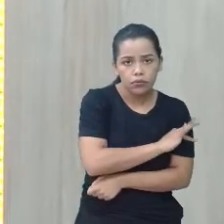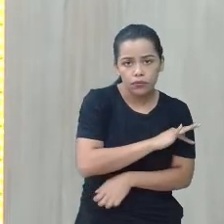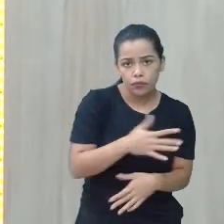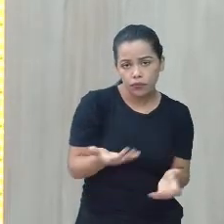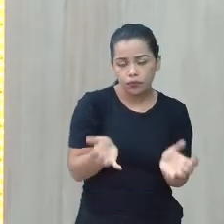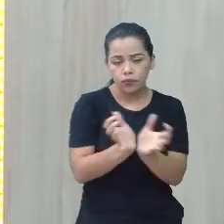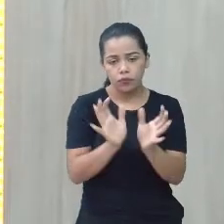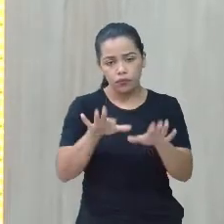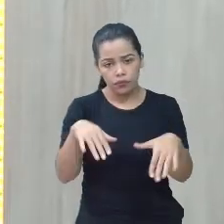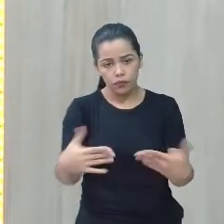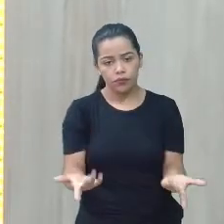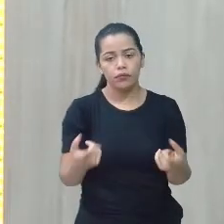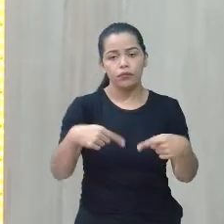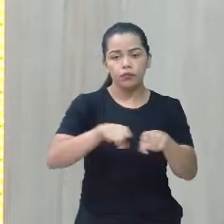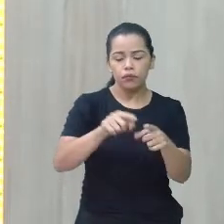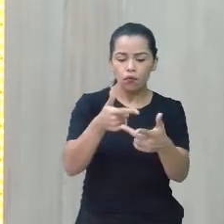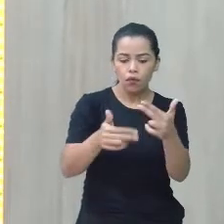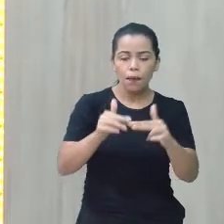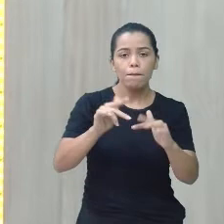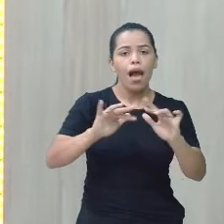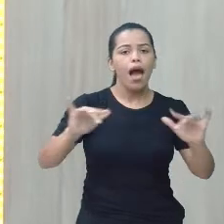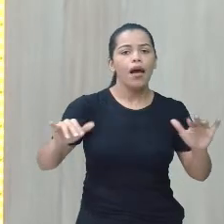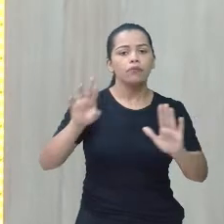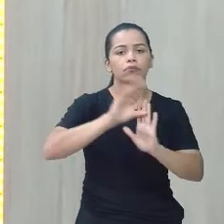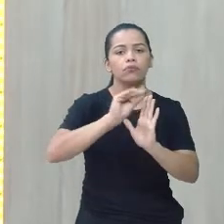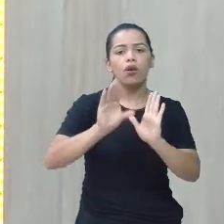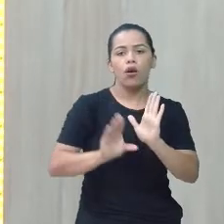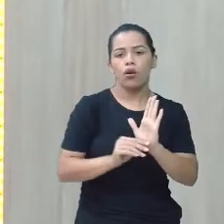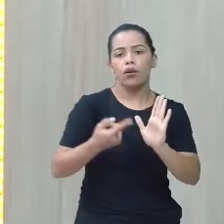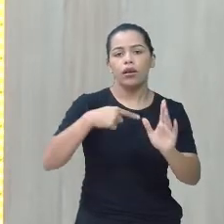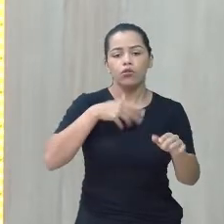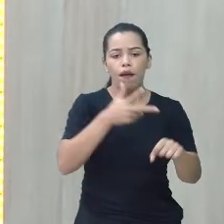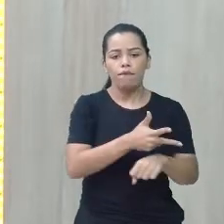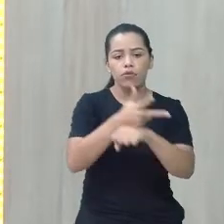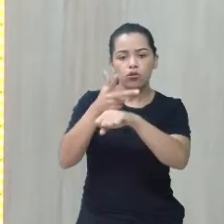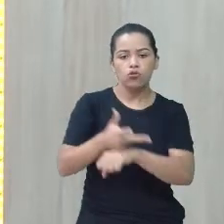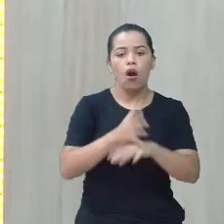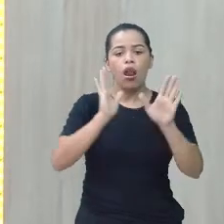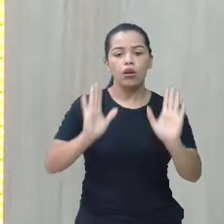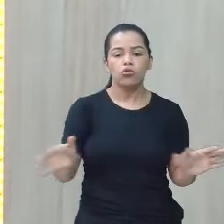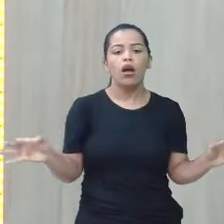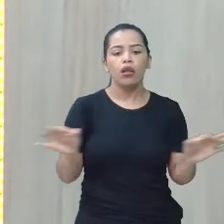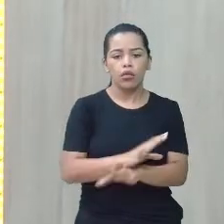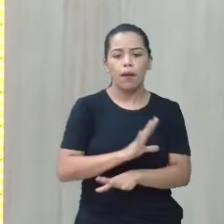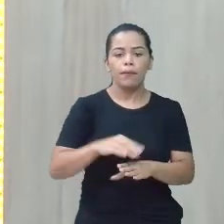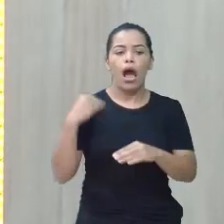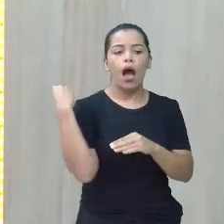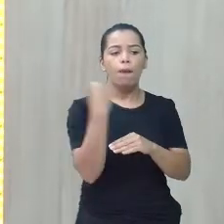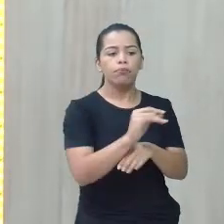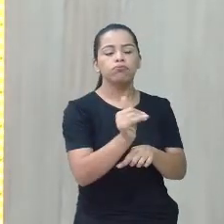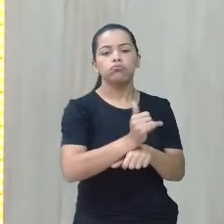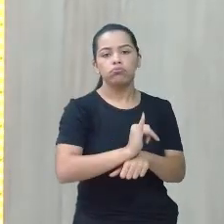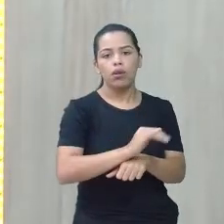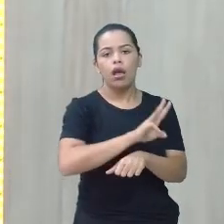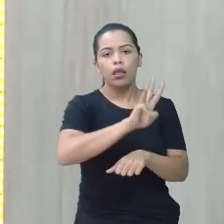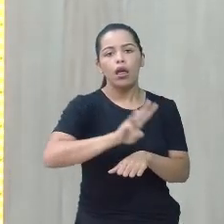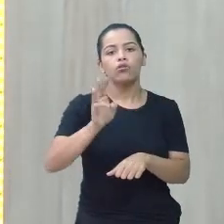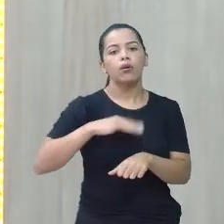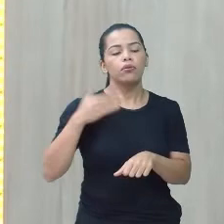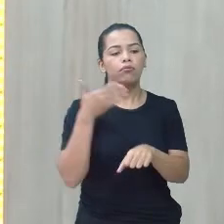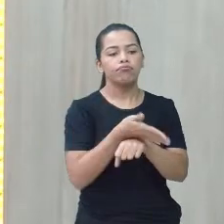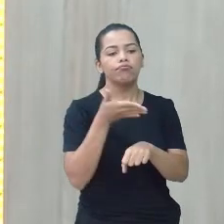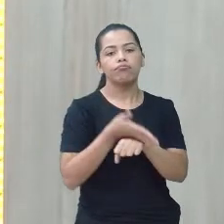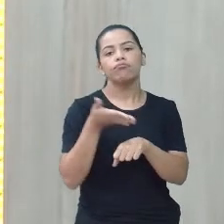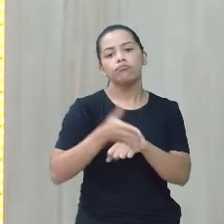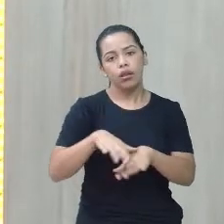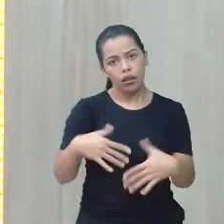tem aí para colocar para vocês, as videoaulas que já estão gravadas, né, já estão no YouTube, tem lá um link para você acessar. Então faz